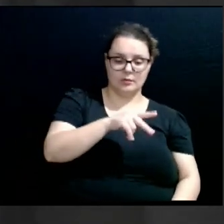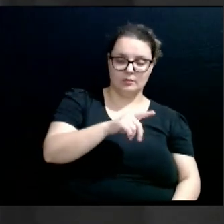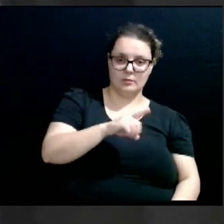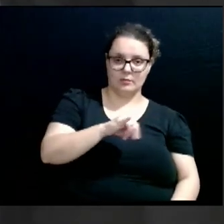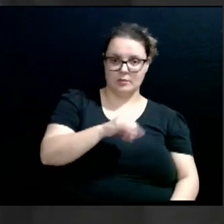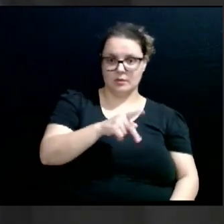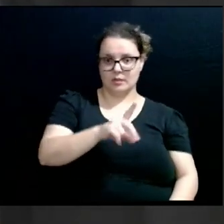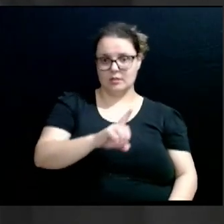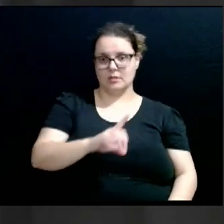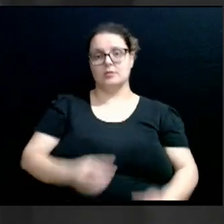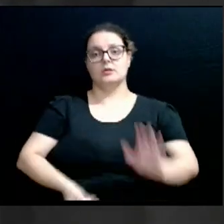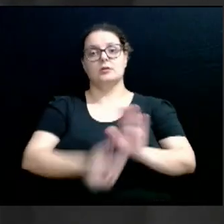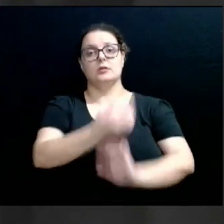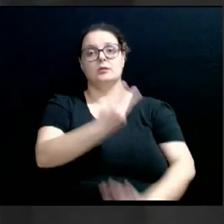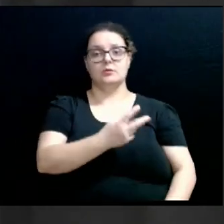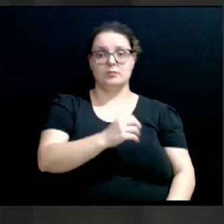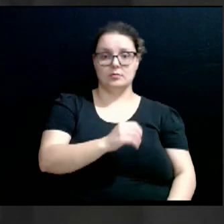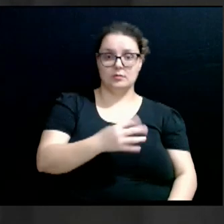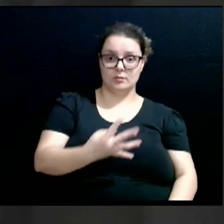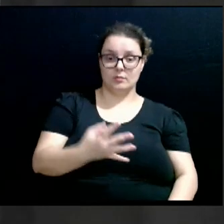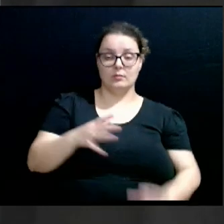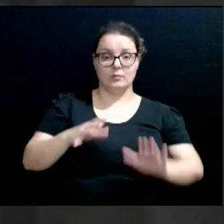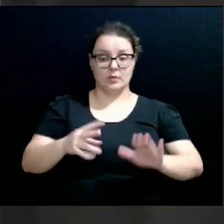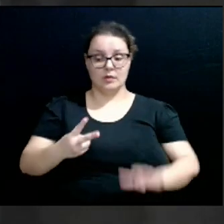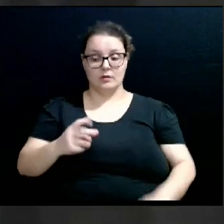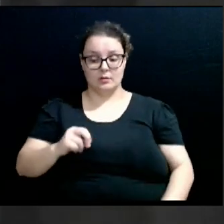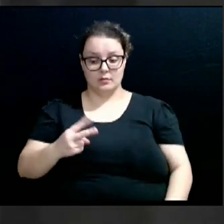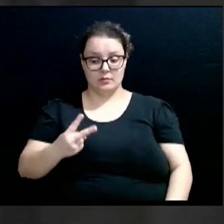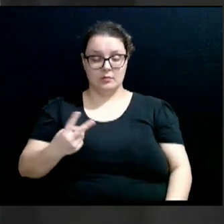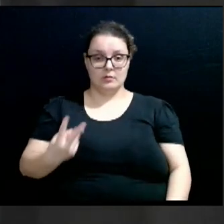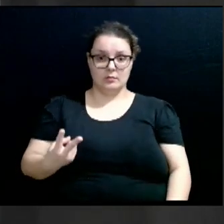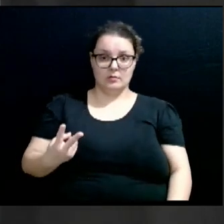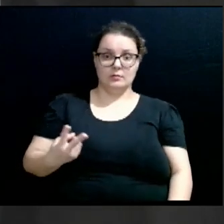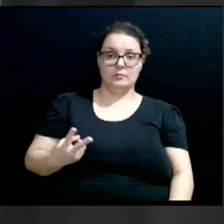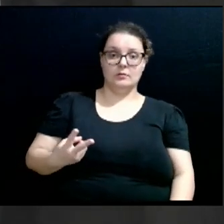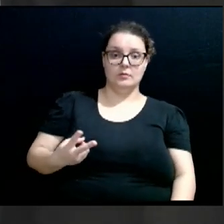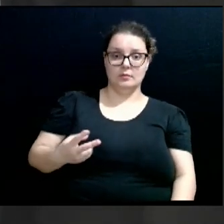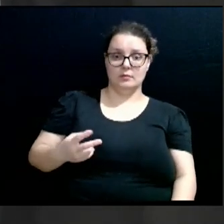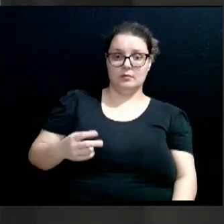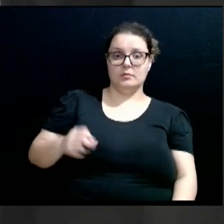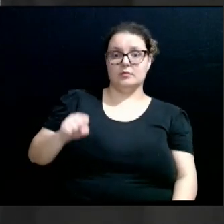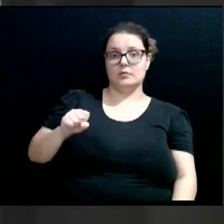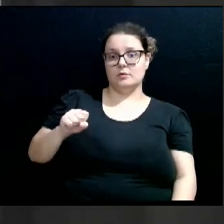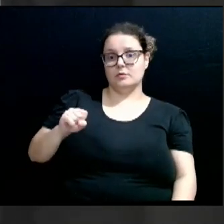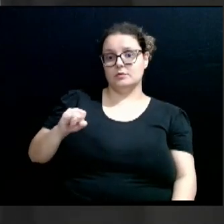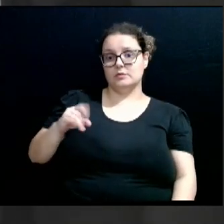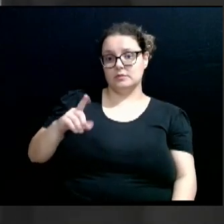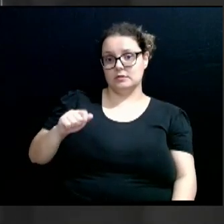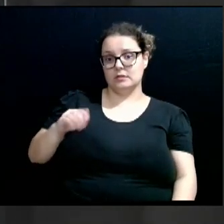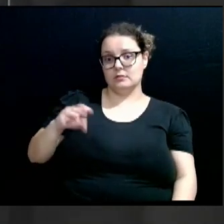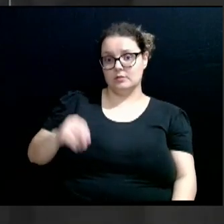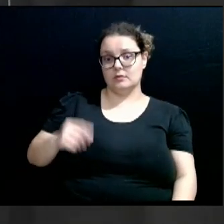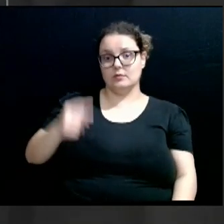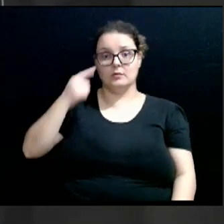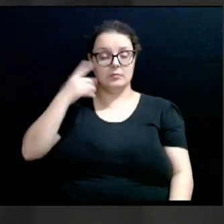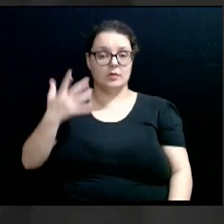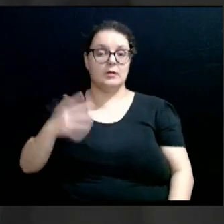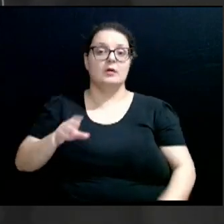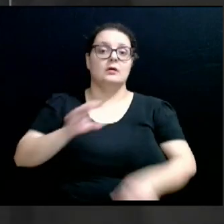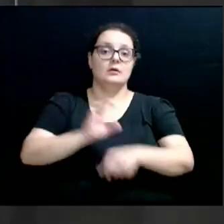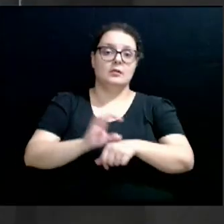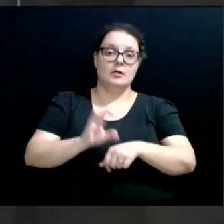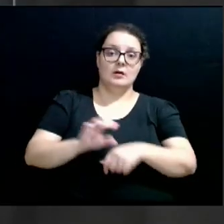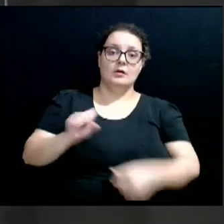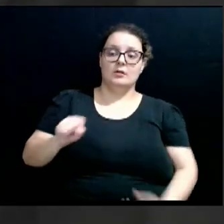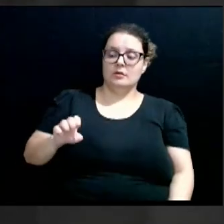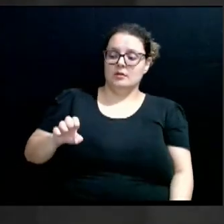mas em 2002 teve o primeiro GT do CERT, que é da Cida Bento, que foi para pensar o MIPID, foi um curso do CERT, né.